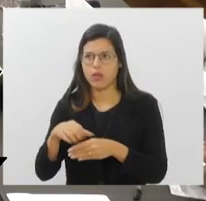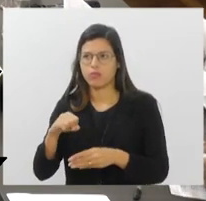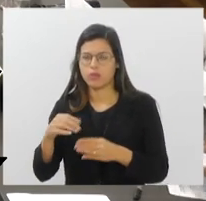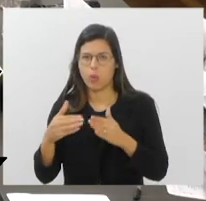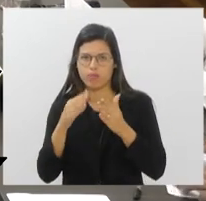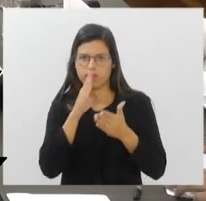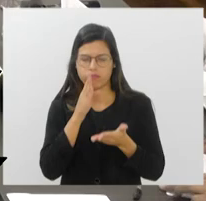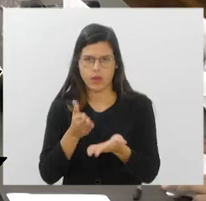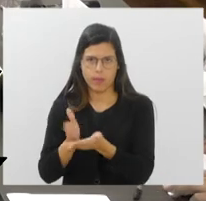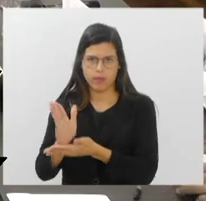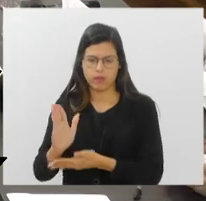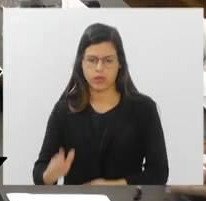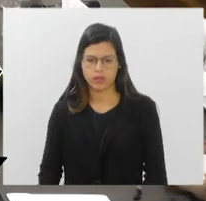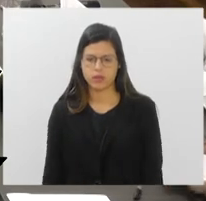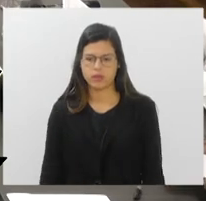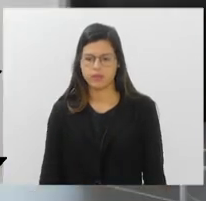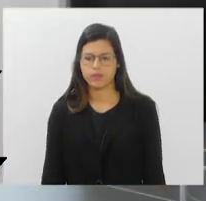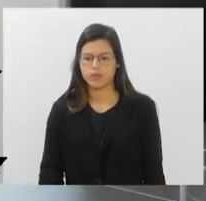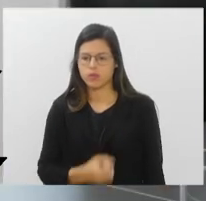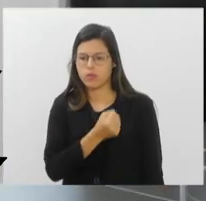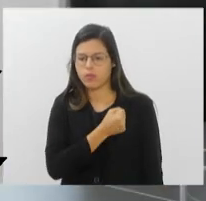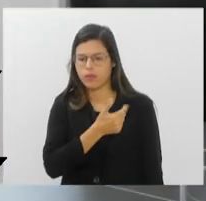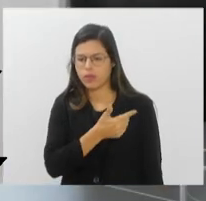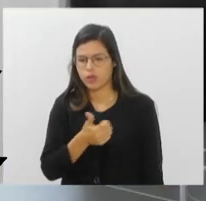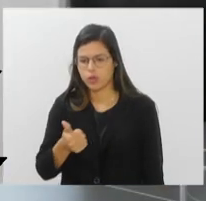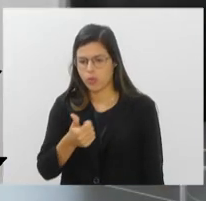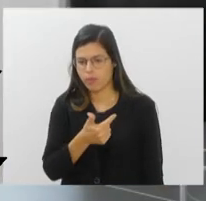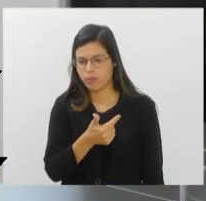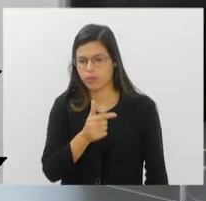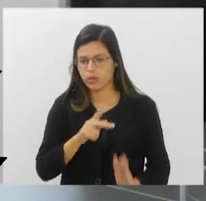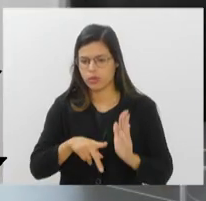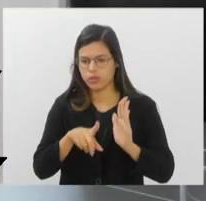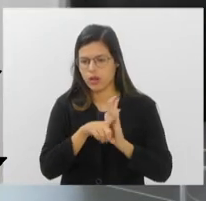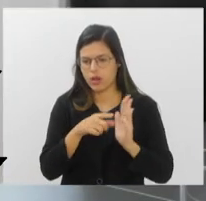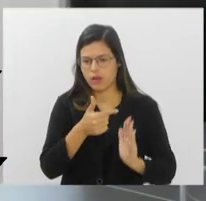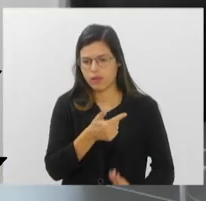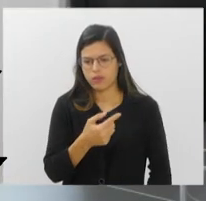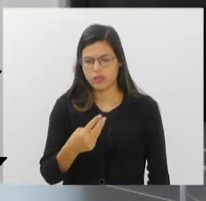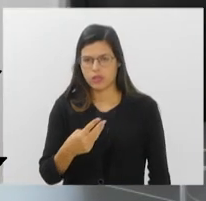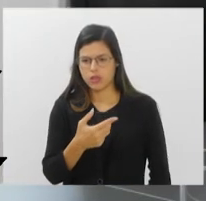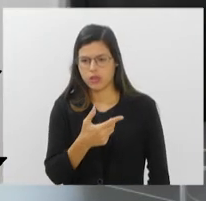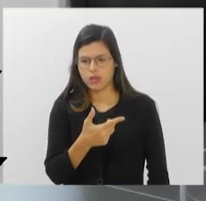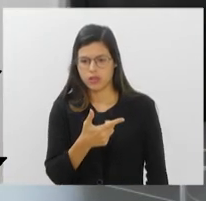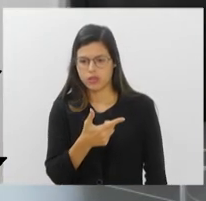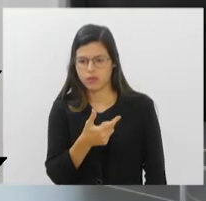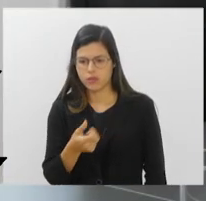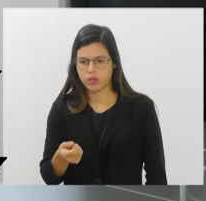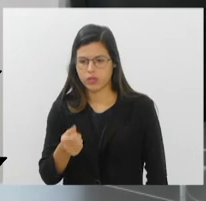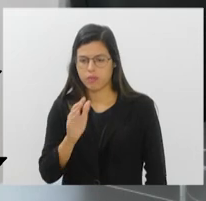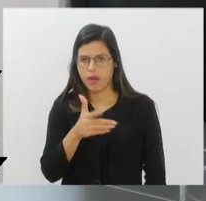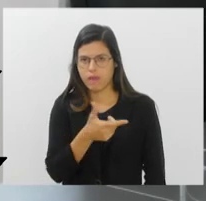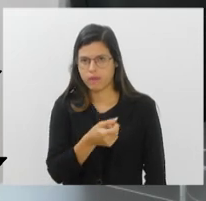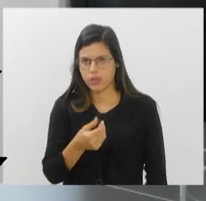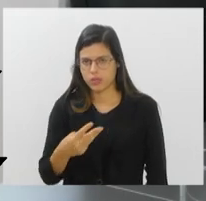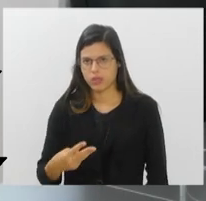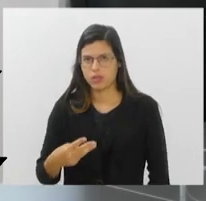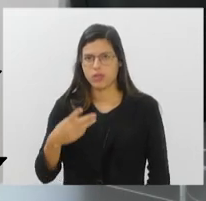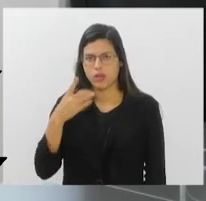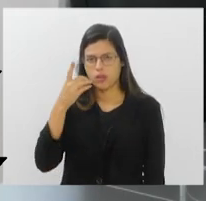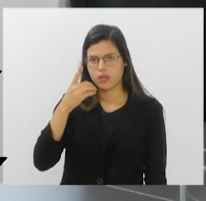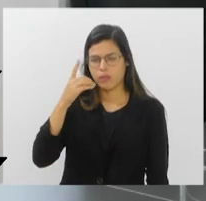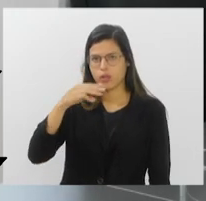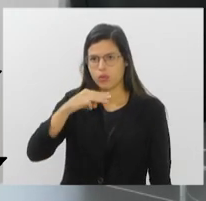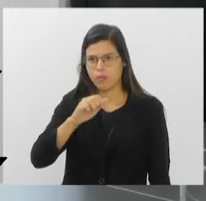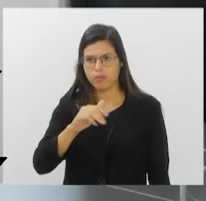estão. Aprovado. Item 21 da pauta, projeto de lei 2321 de 23, de autoria do deputado Renato Machado, que declara como patrimônio histórico,